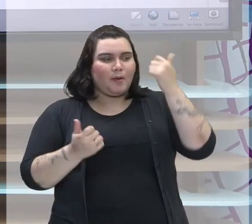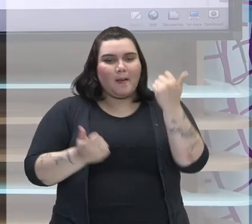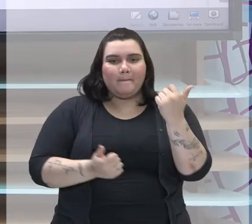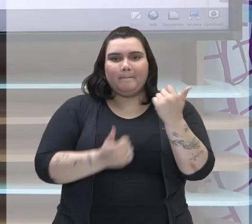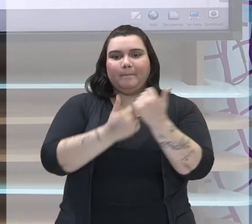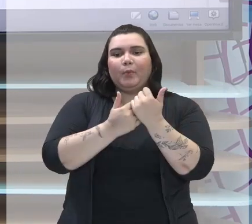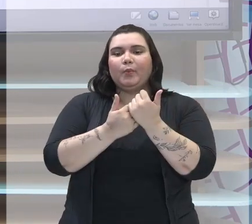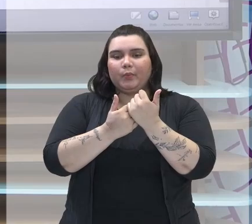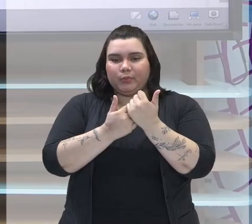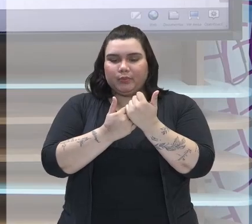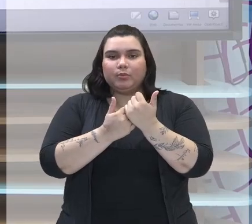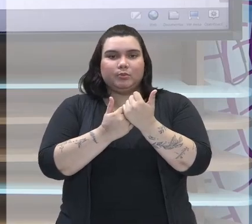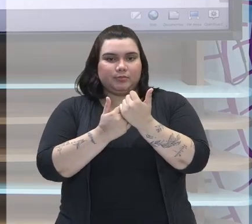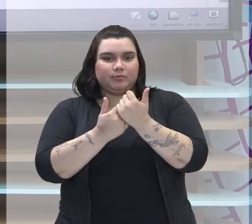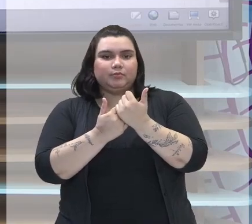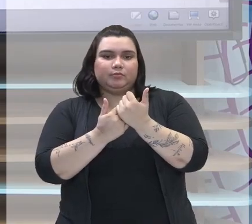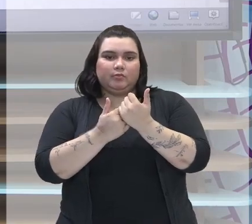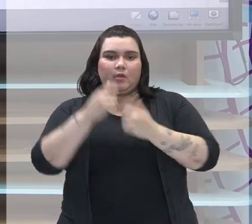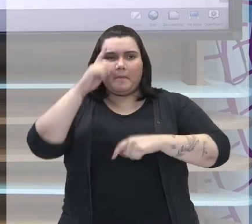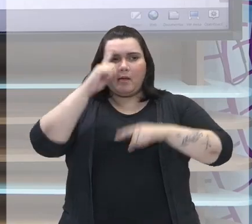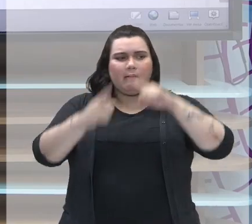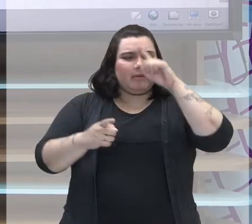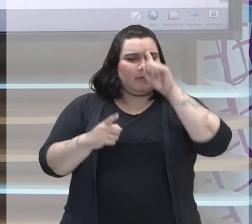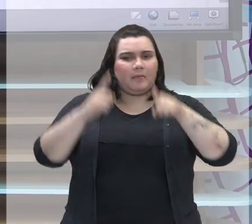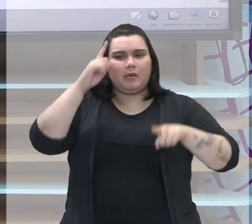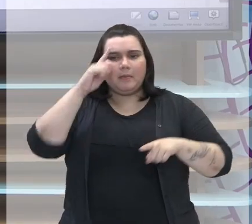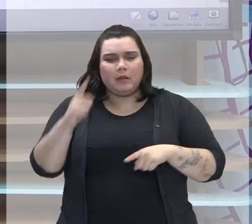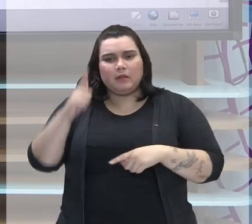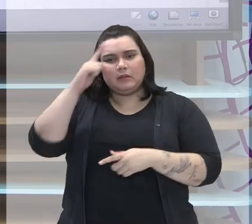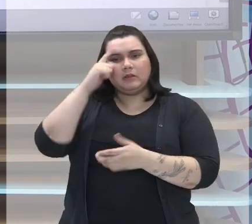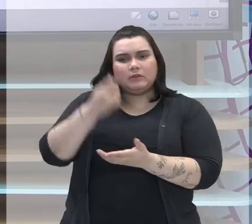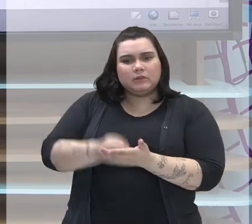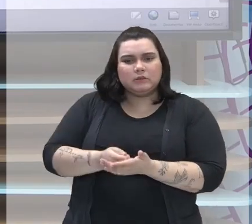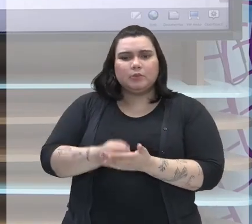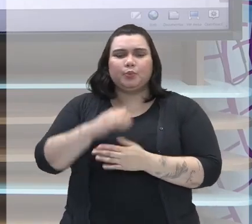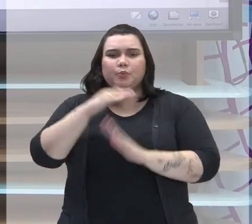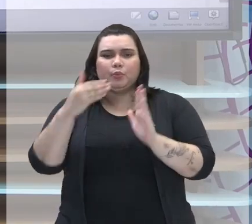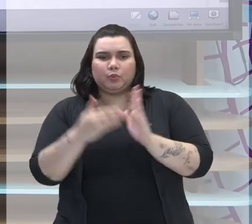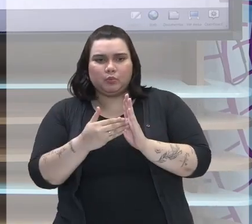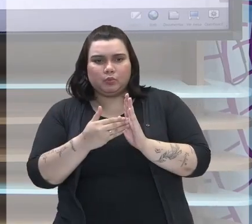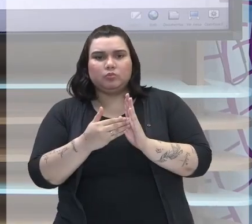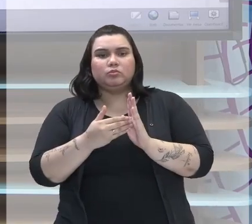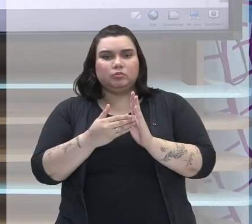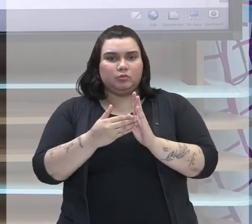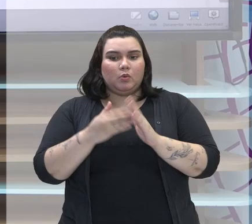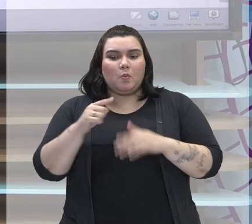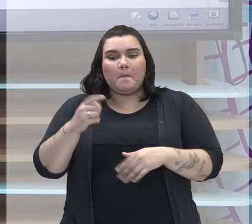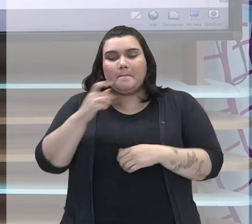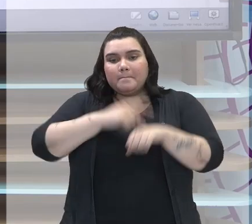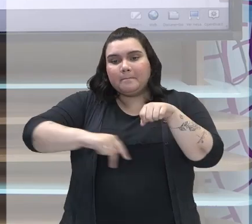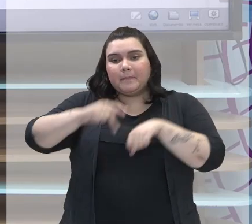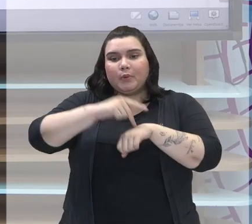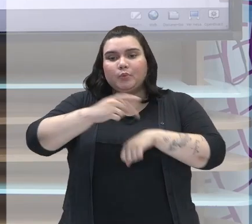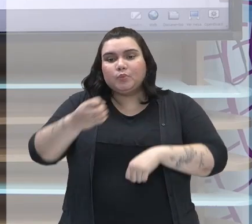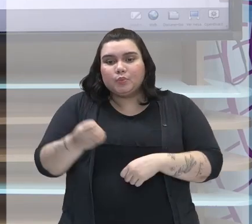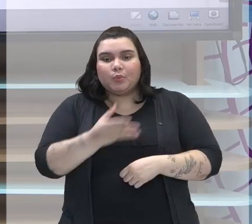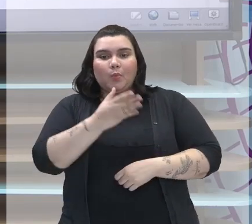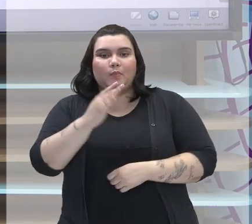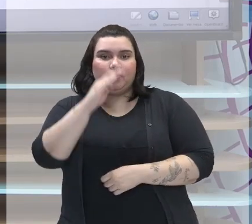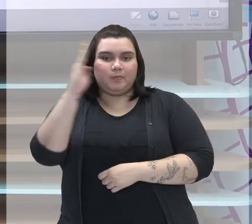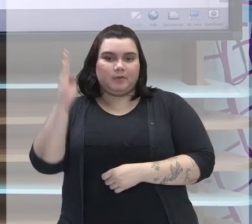né, encaminhando e tomando as decisões do recém-país, né, chamado